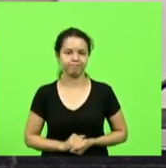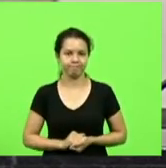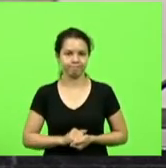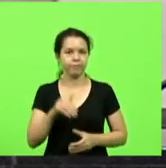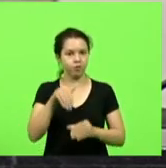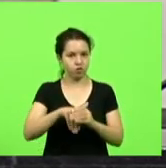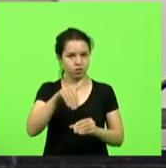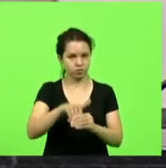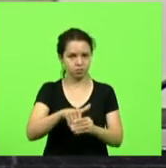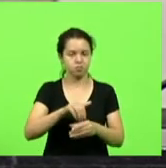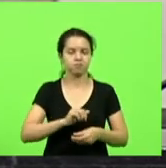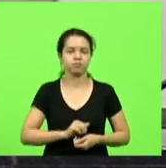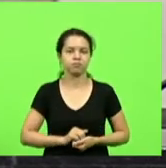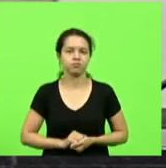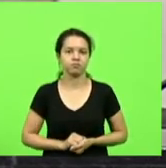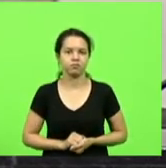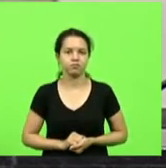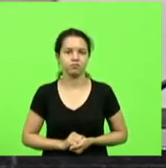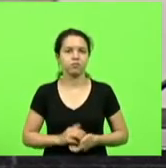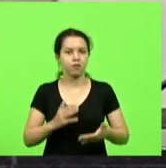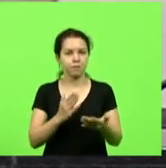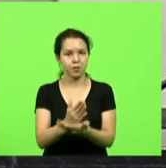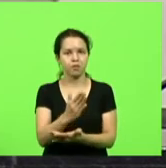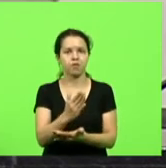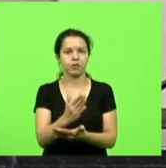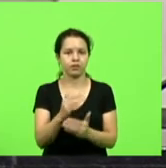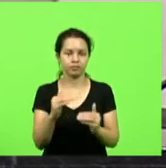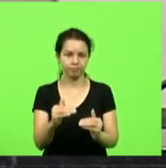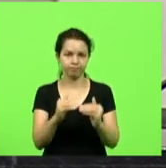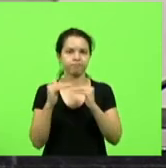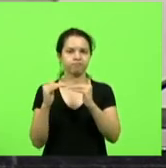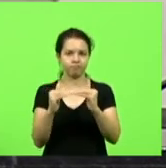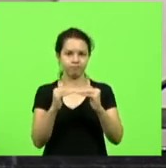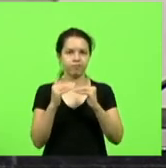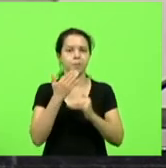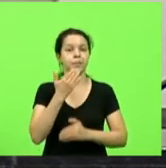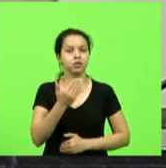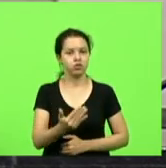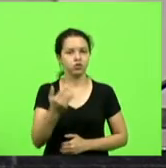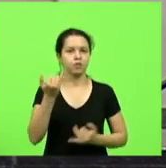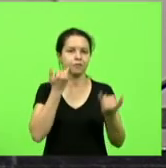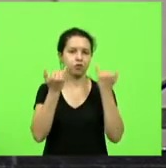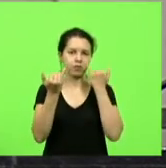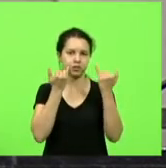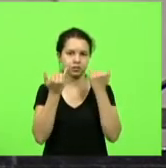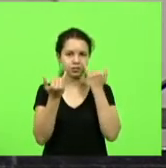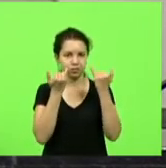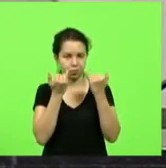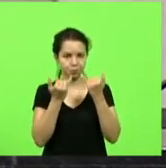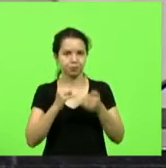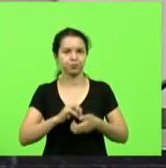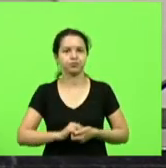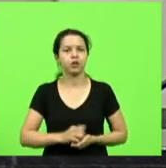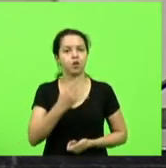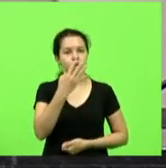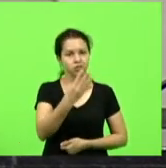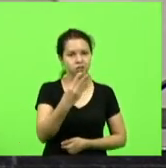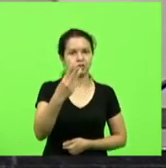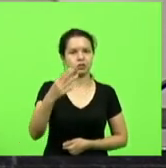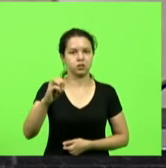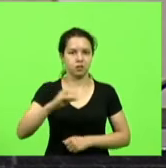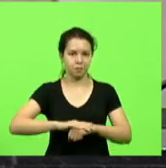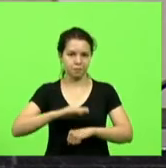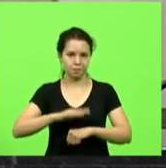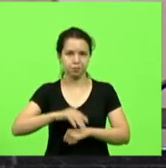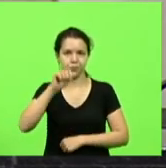aprovam permaneçam como se encontram. Aprovado por unanimidade. Pedidos de informação. Pedido de informação 430, autor deputado João